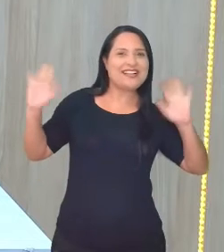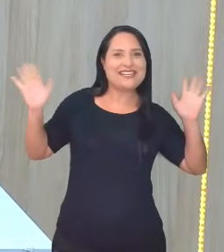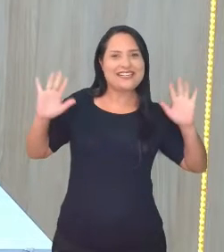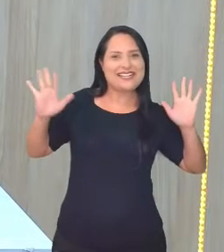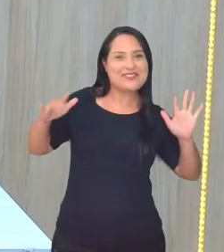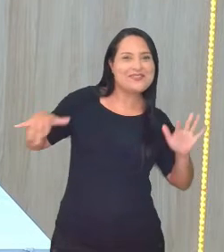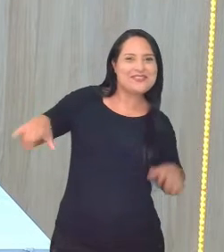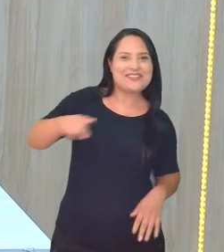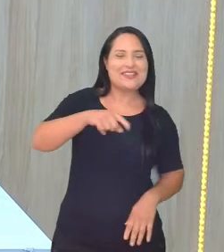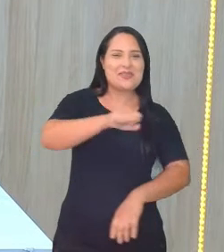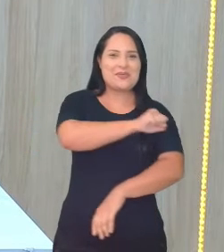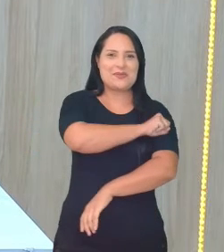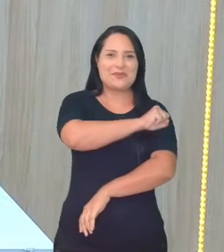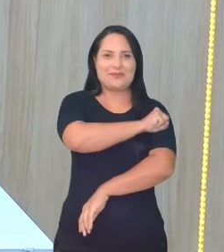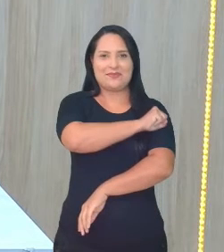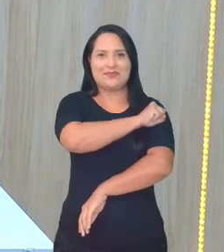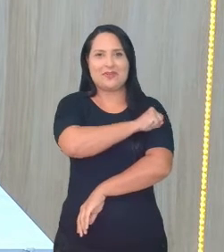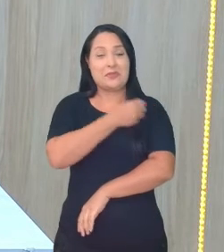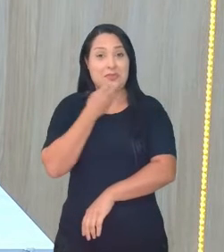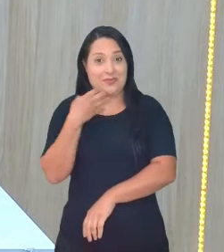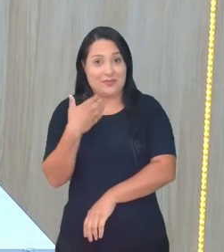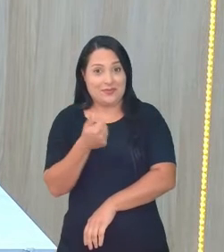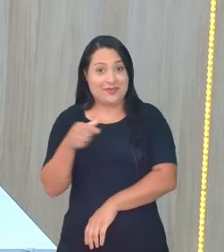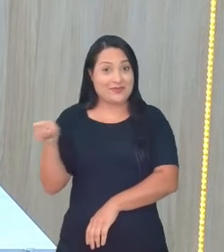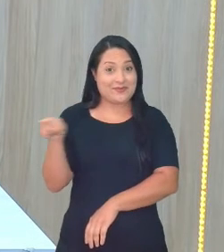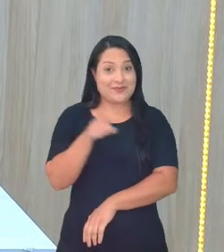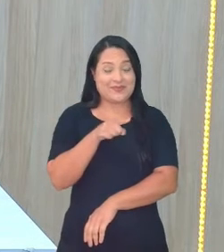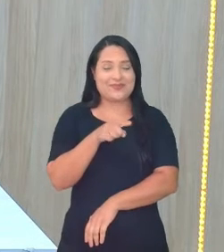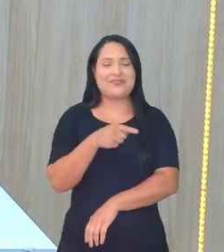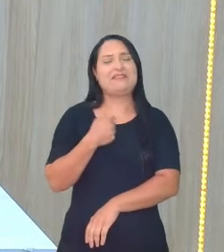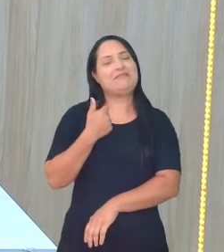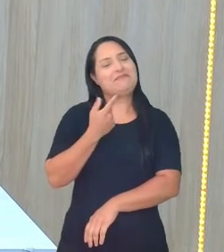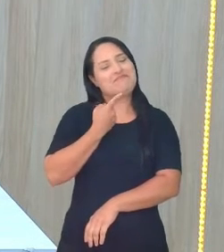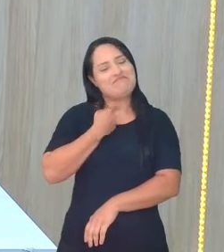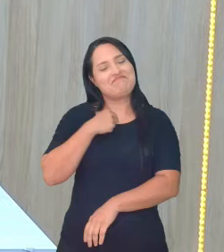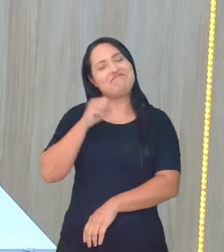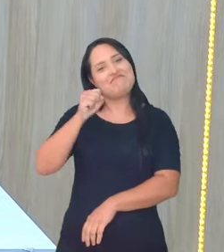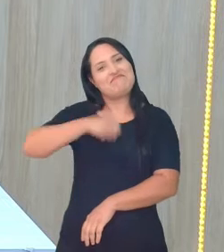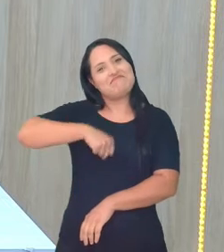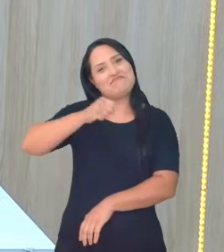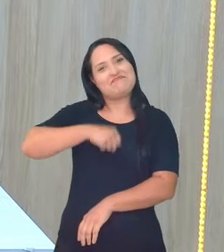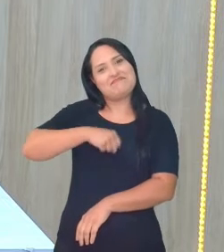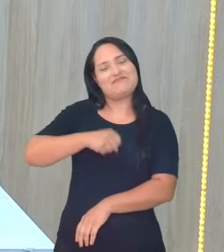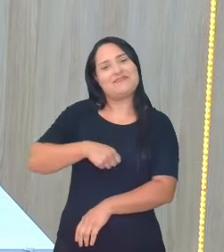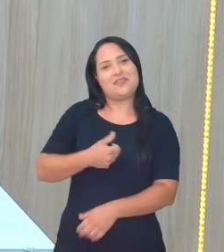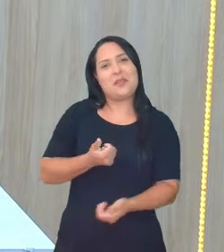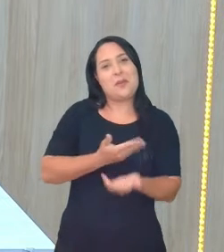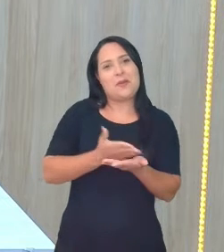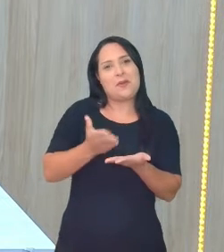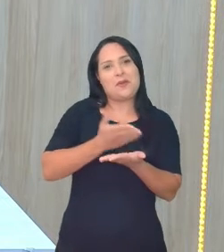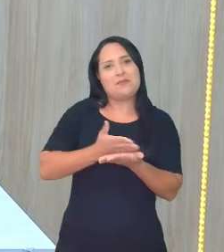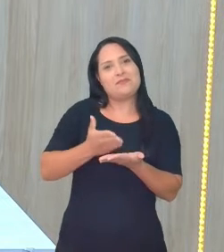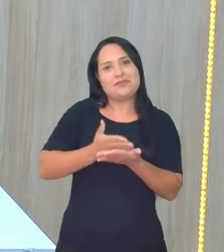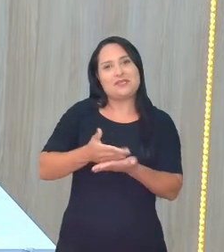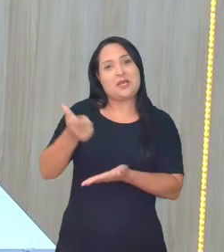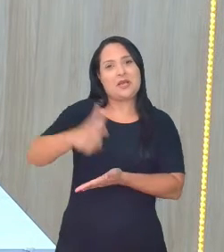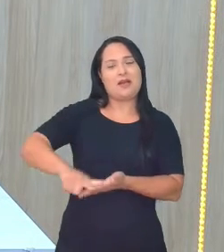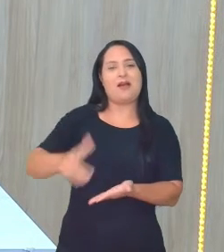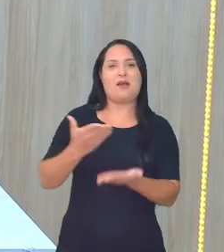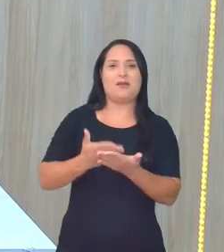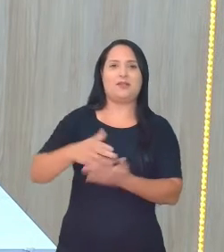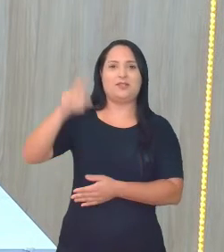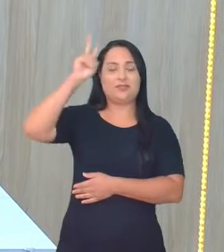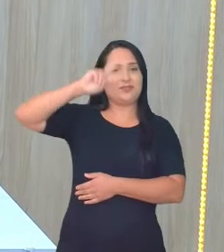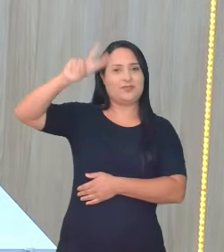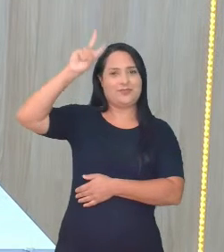Olá, pessoal do oitavo ano, tudo bem com vocês? Espero que sim. Estamos iniciando mais uma aula de história